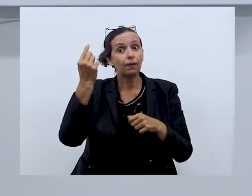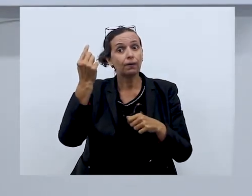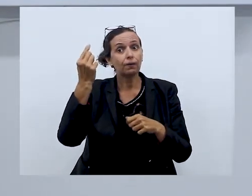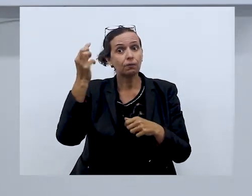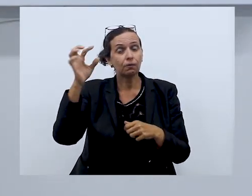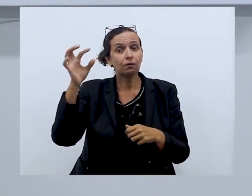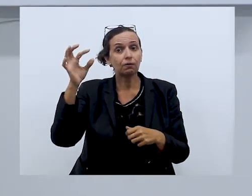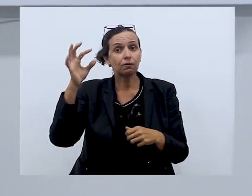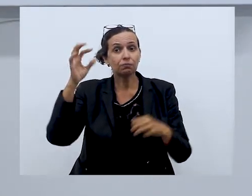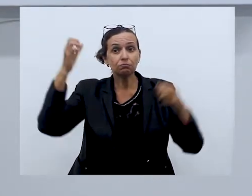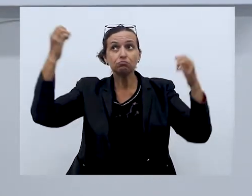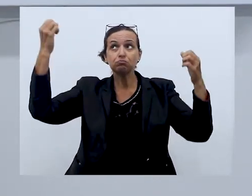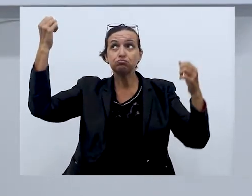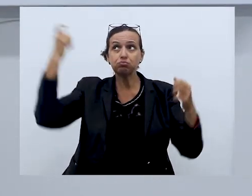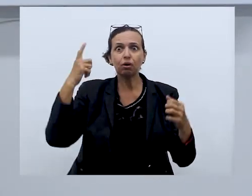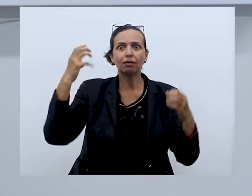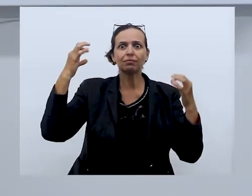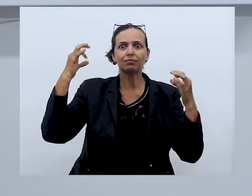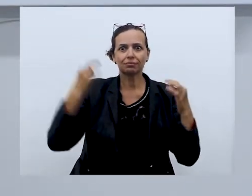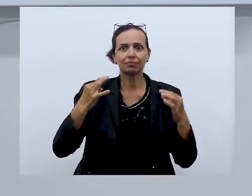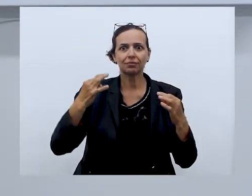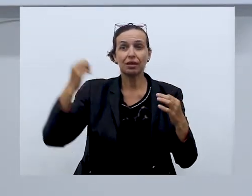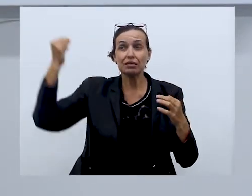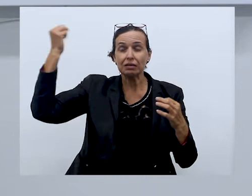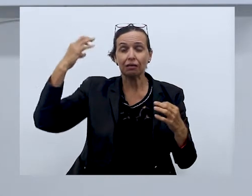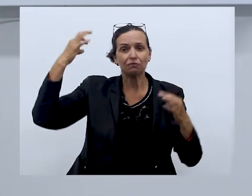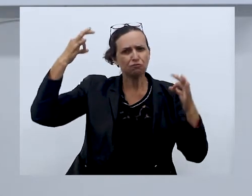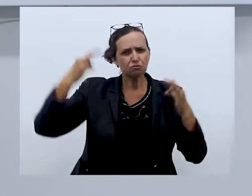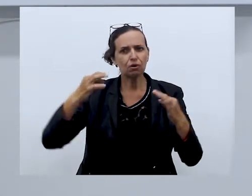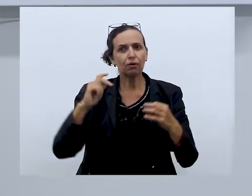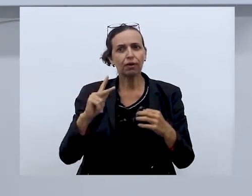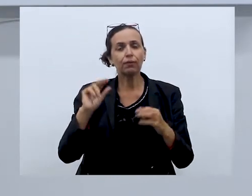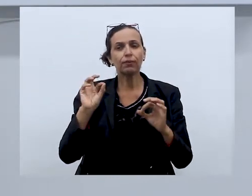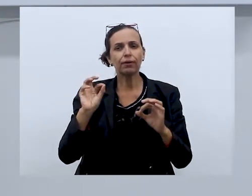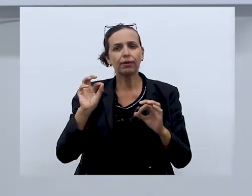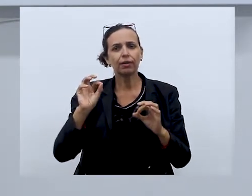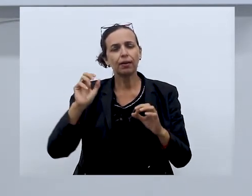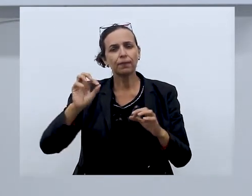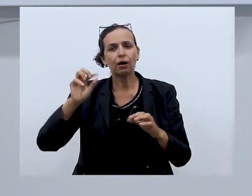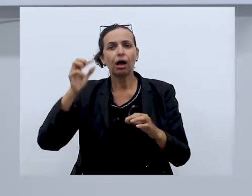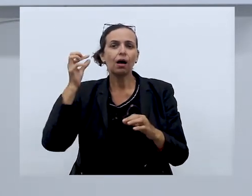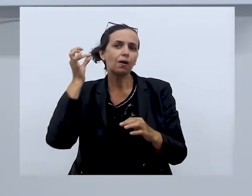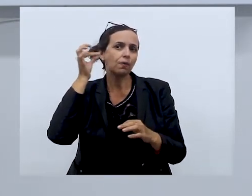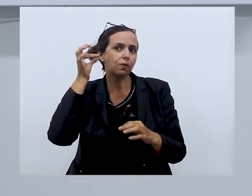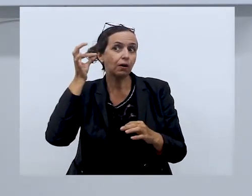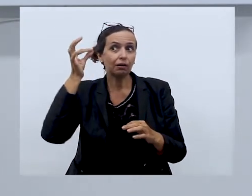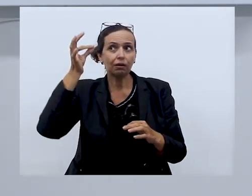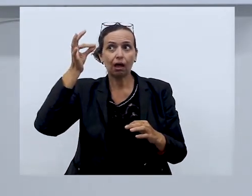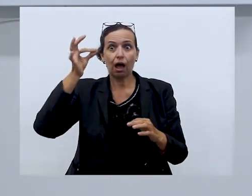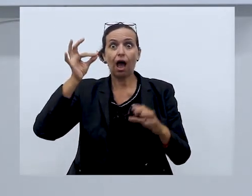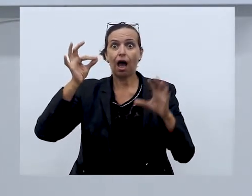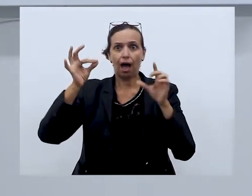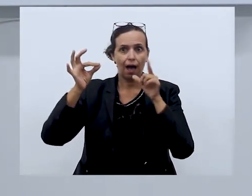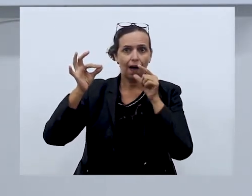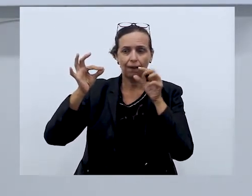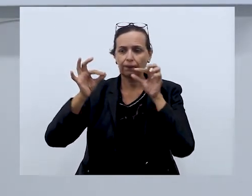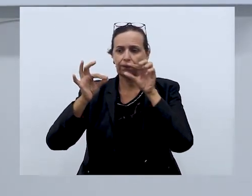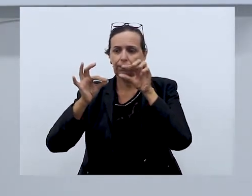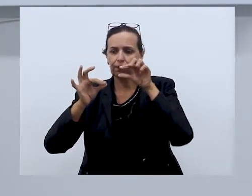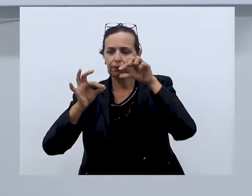com uma luminosidade boa. Se estiver tudo ok, com a ajuda de um